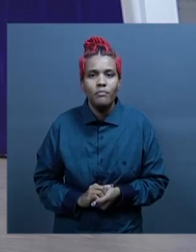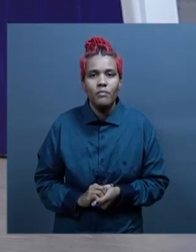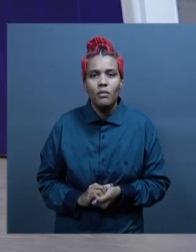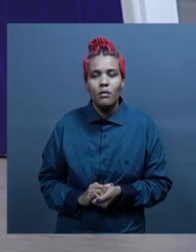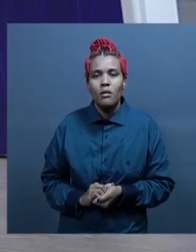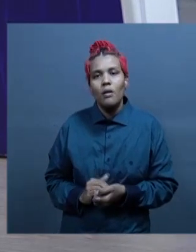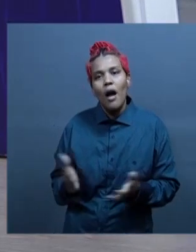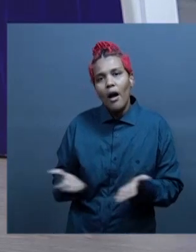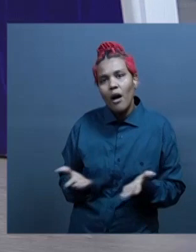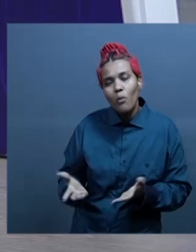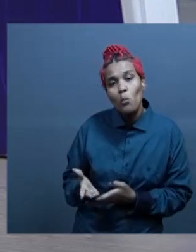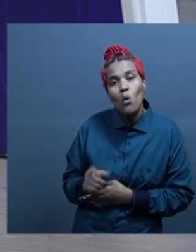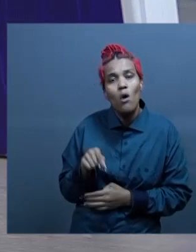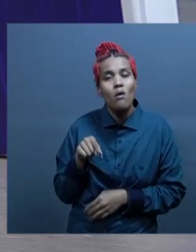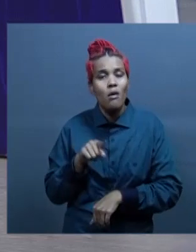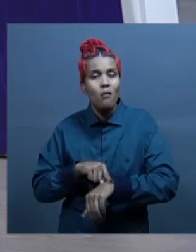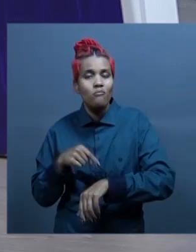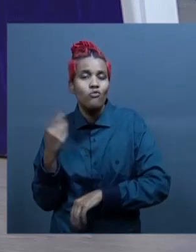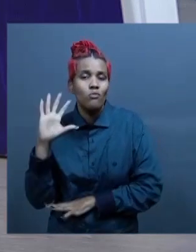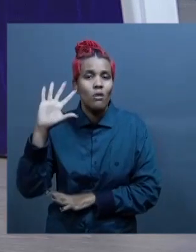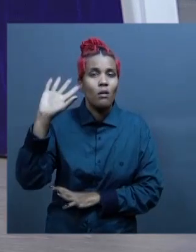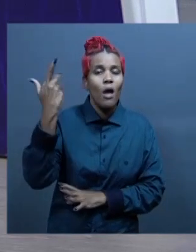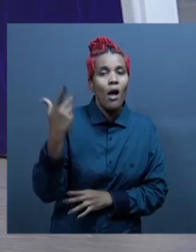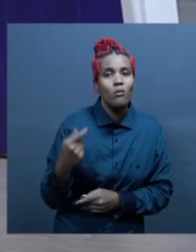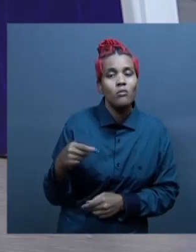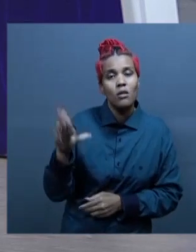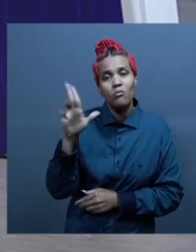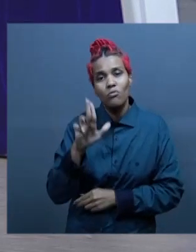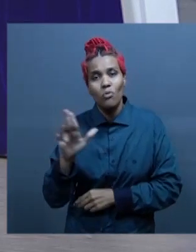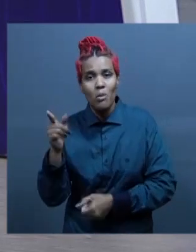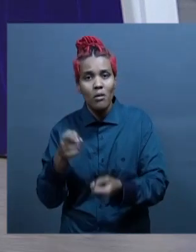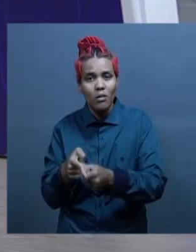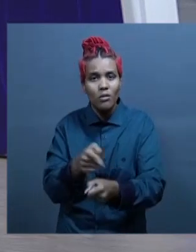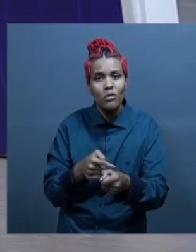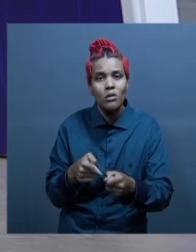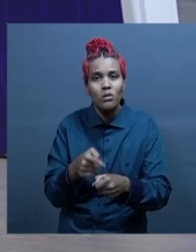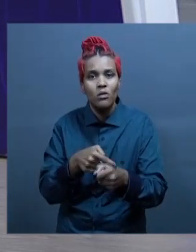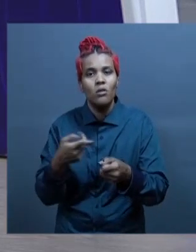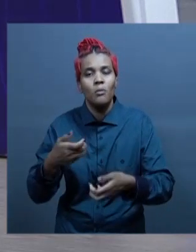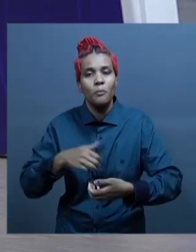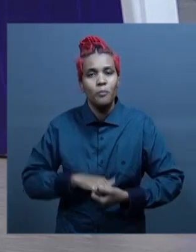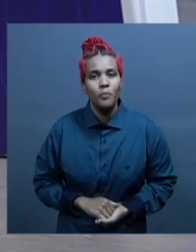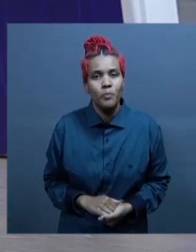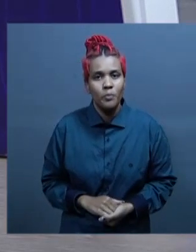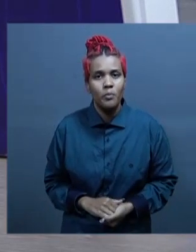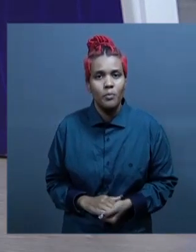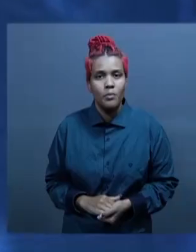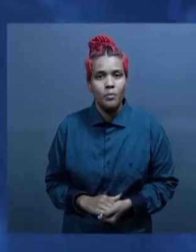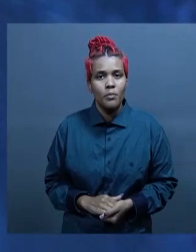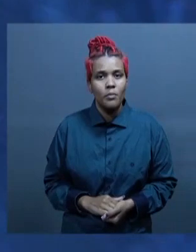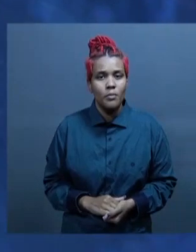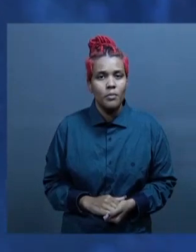volta a falar sobre esse assunto agora é hora de saber como fica o tempo em uberlândia e outras cidades da região